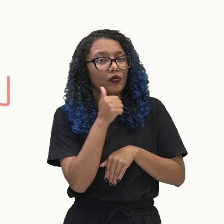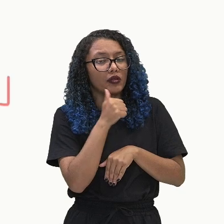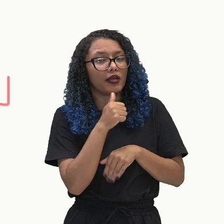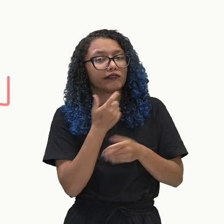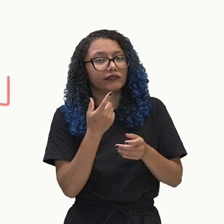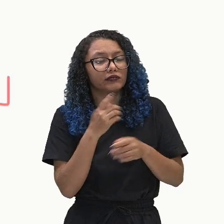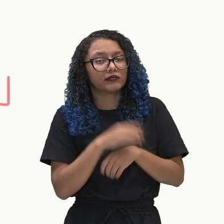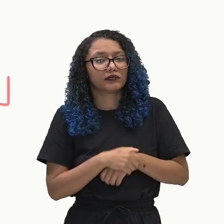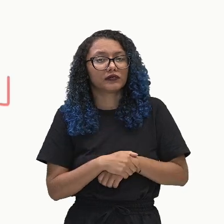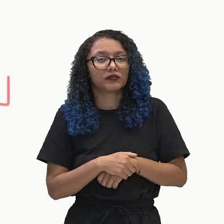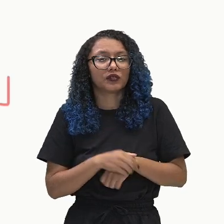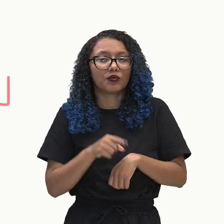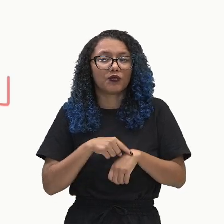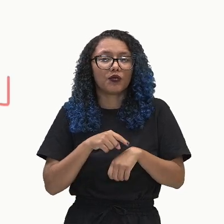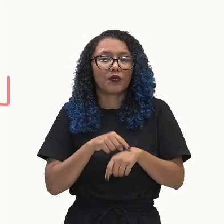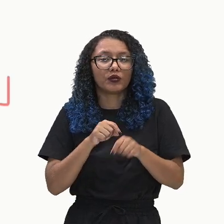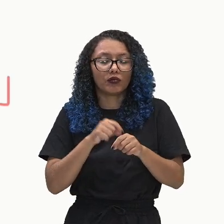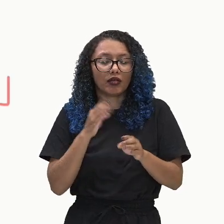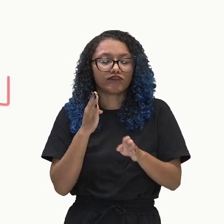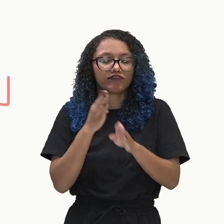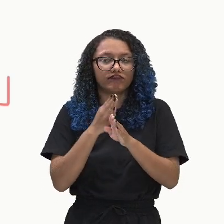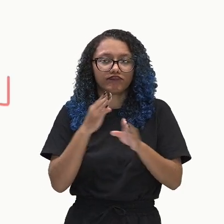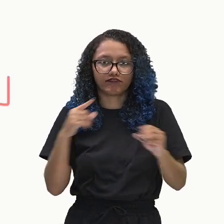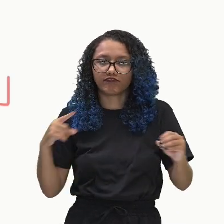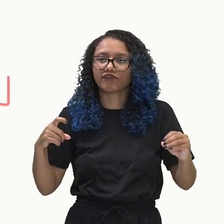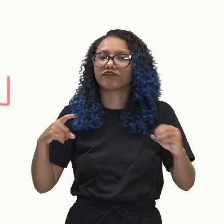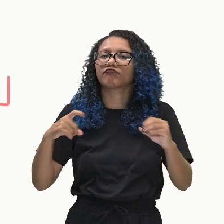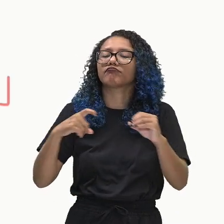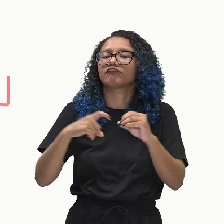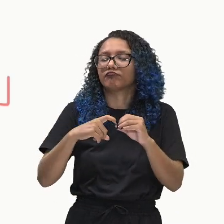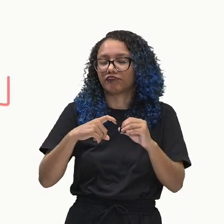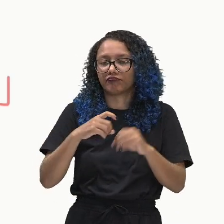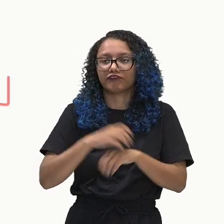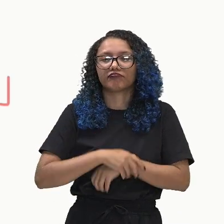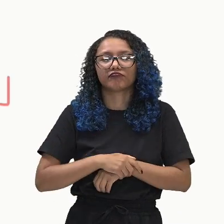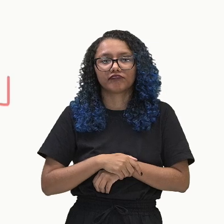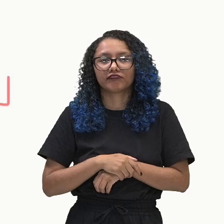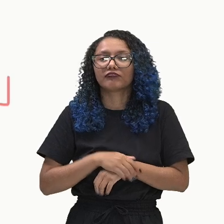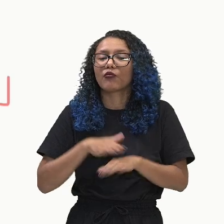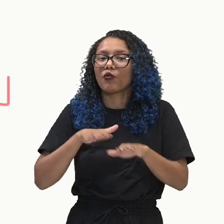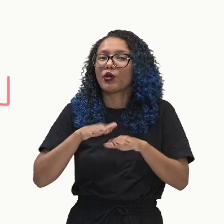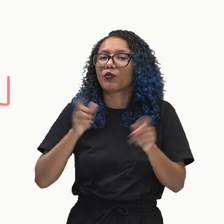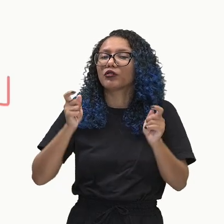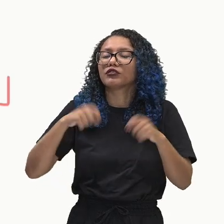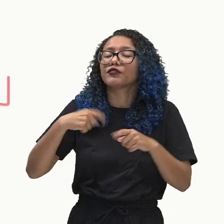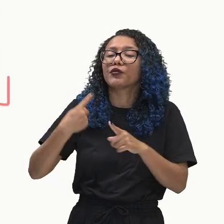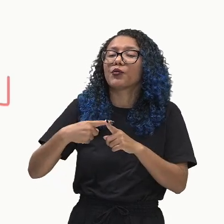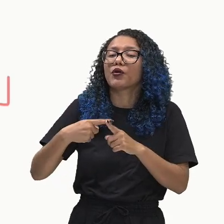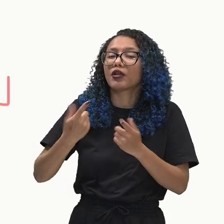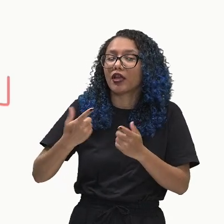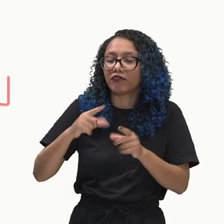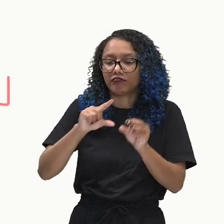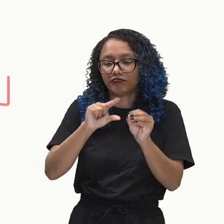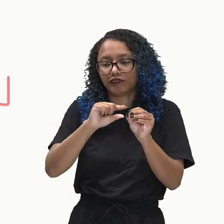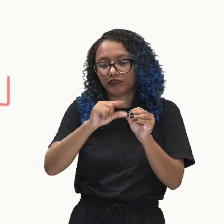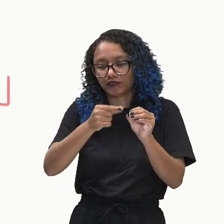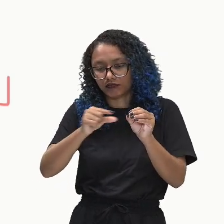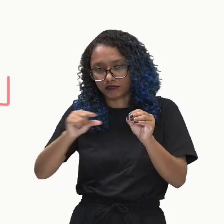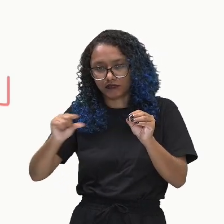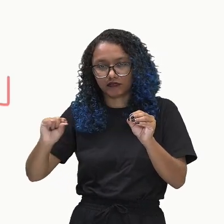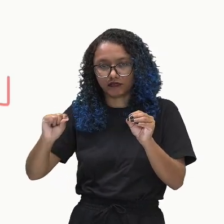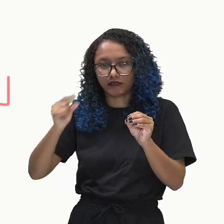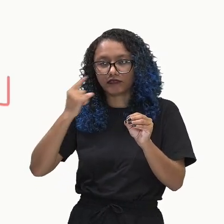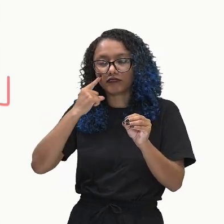até o momento que o espermatozoide encontra o óvulo. É a cauda que vai permitir essa movimentação e deslocamento deles. Tá?